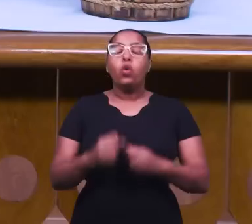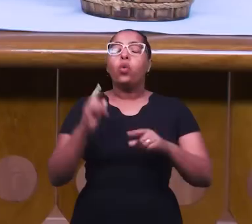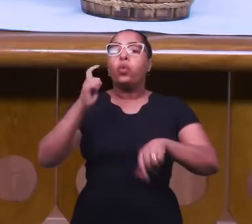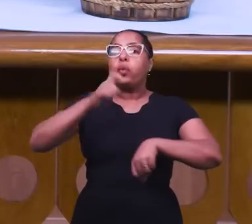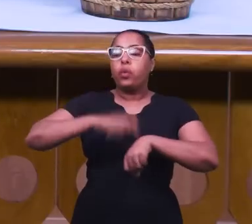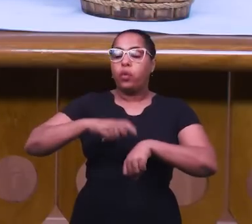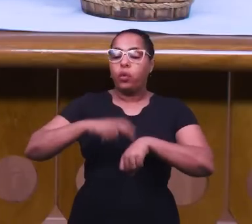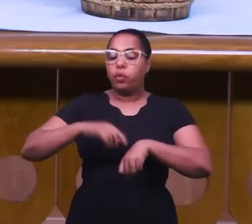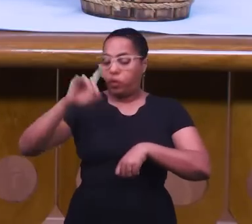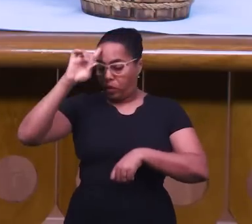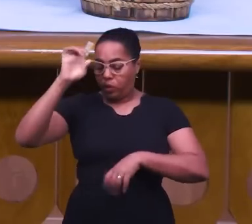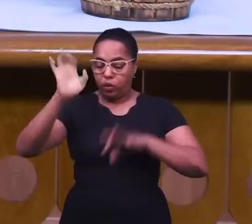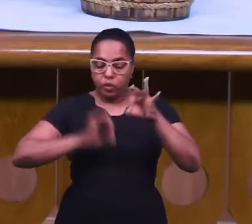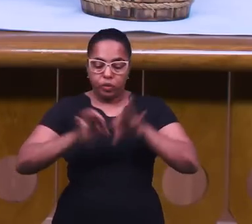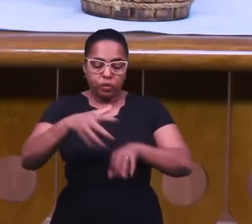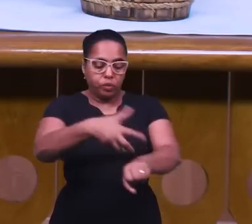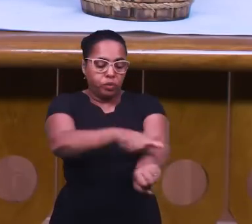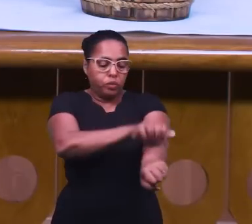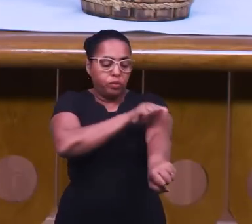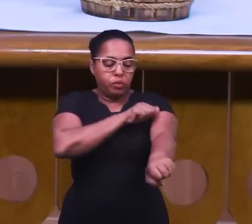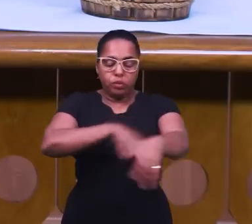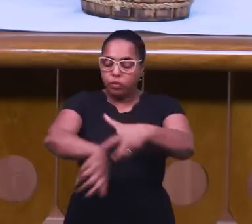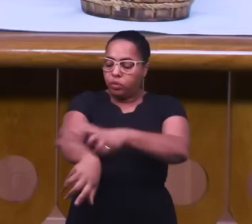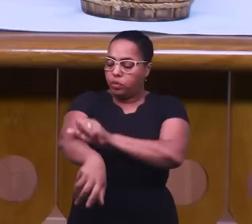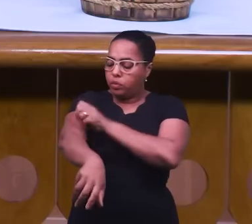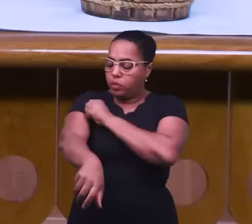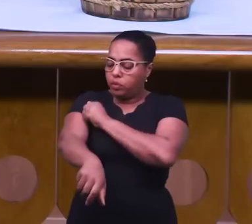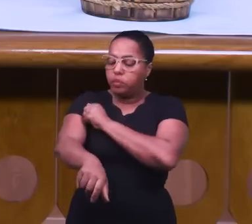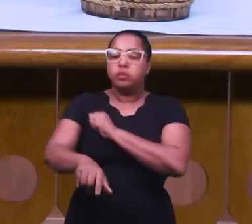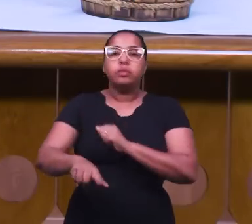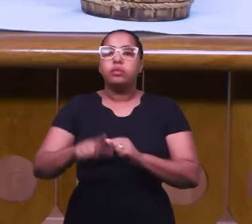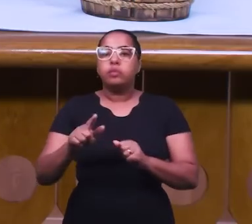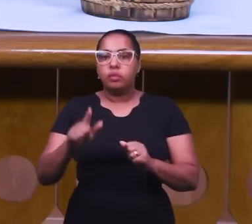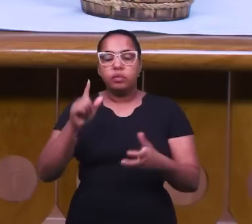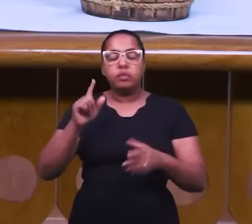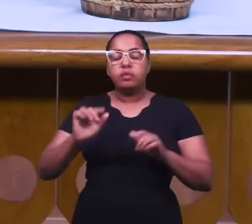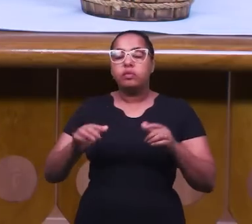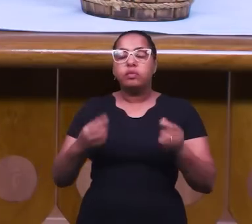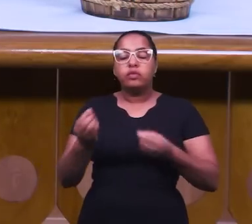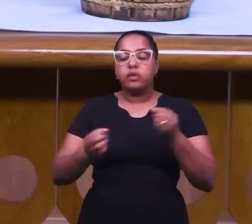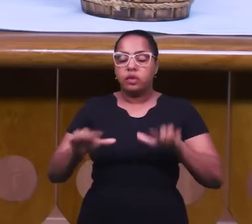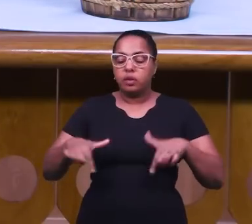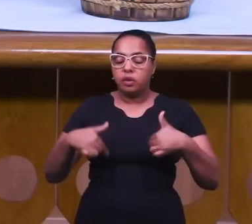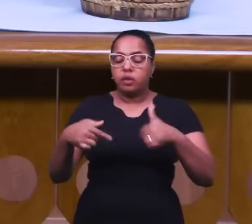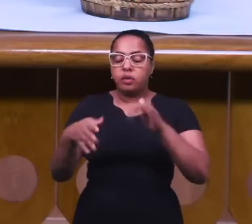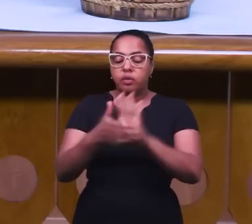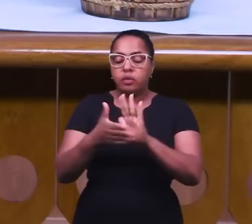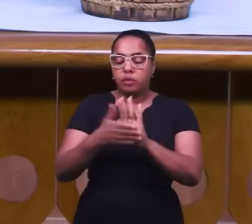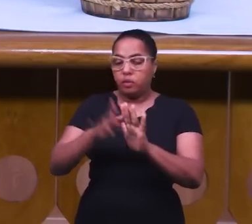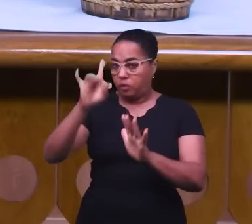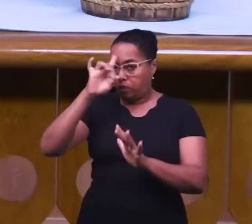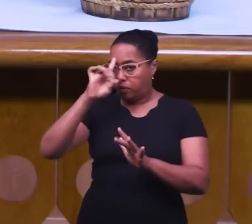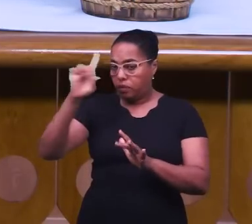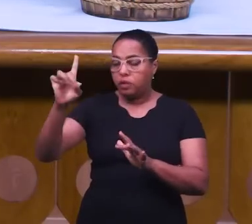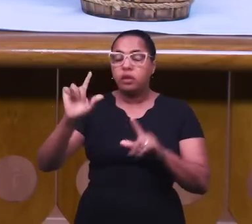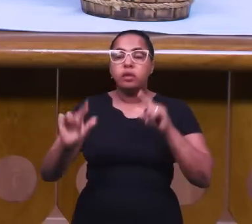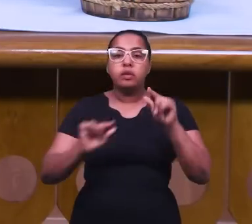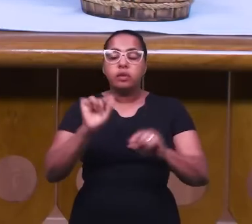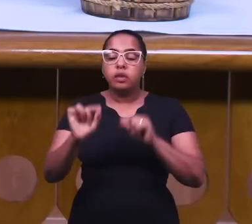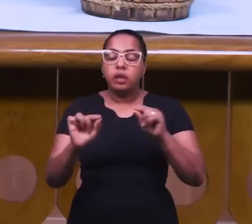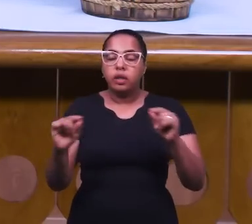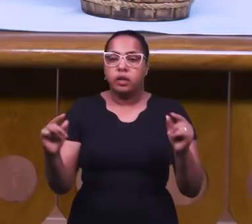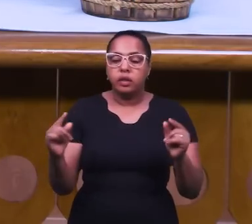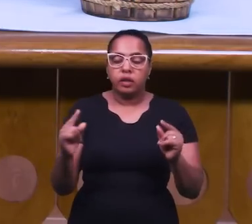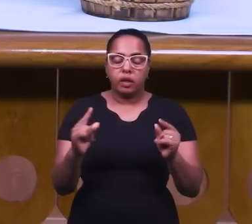fez isso, túnicas de peles para os vestirem, ali estava uma providência de um projeto de Deus para algo que